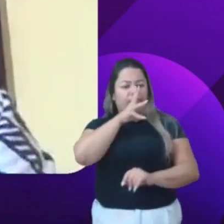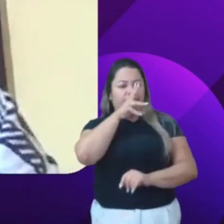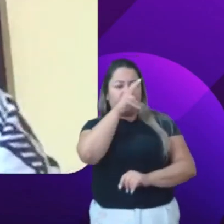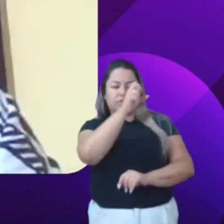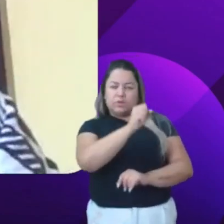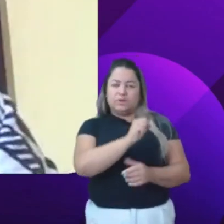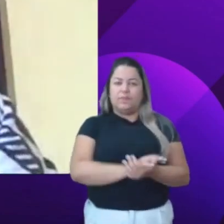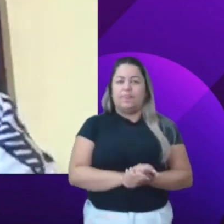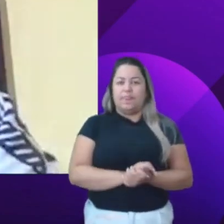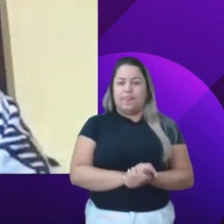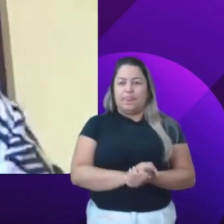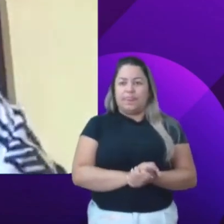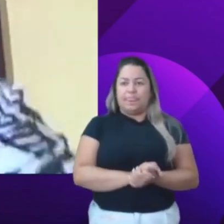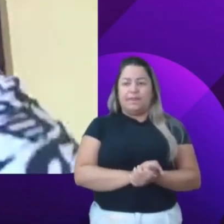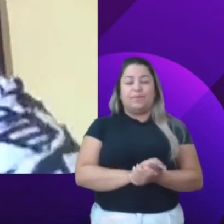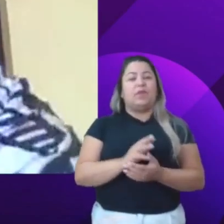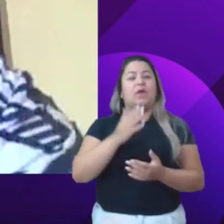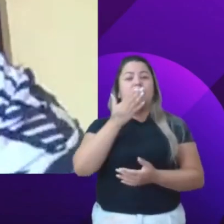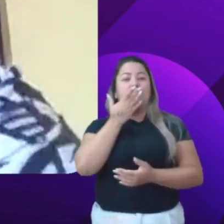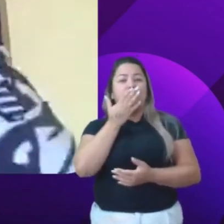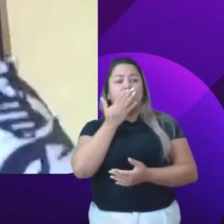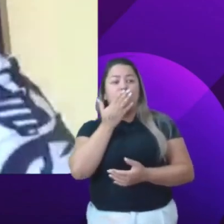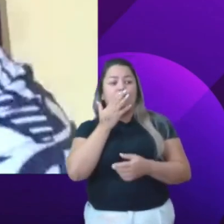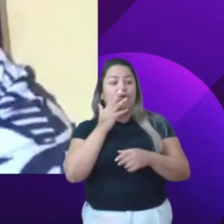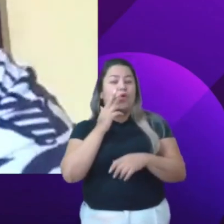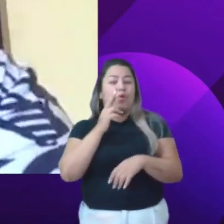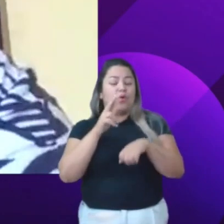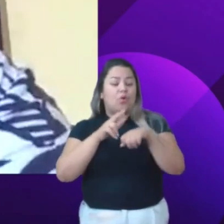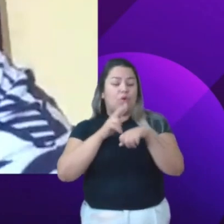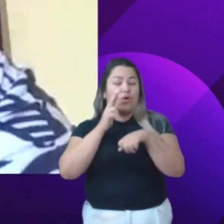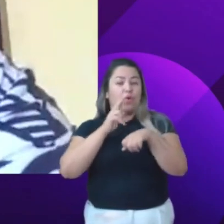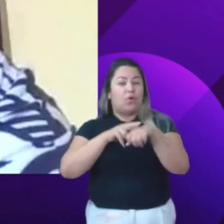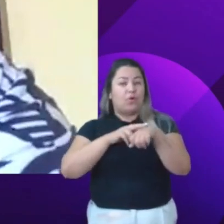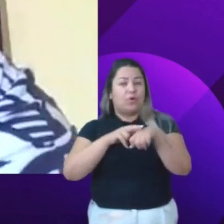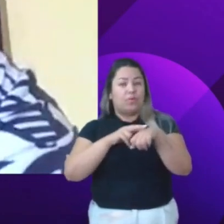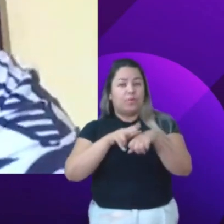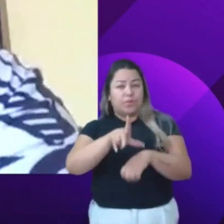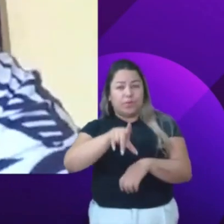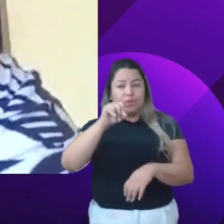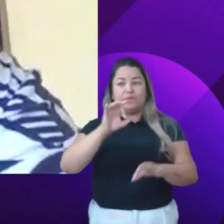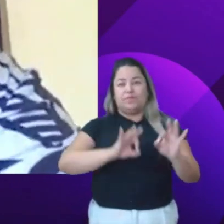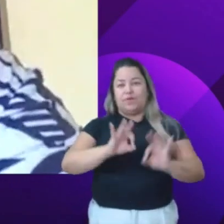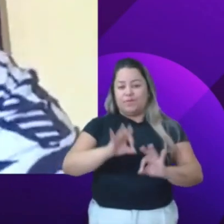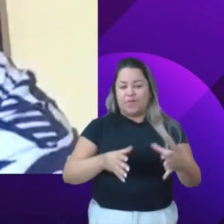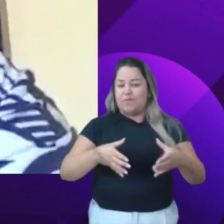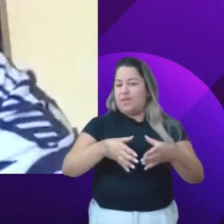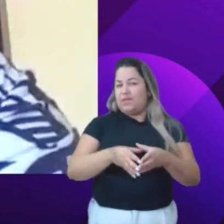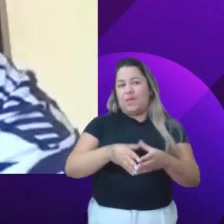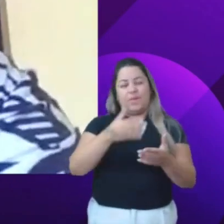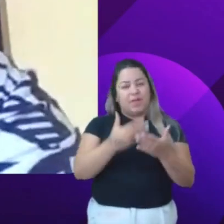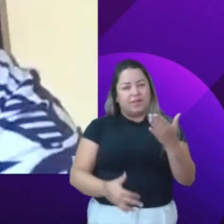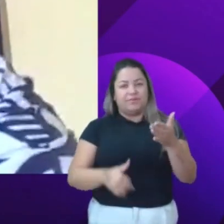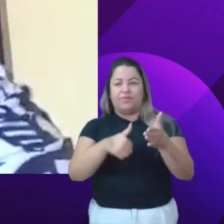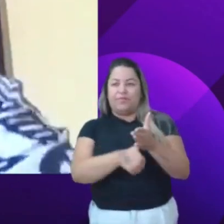força. Essa cor roxa que sempre esteve presente nos materiais produzidos por lésbicas organizadas, para não perder a